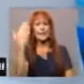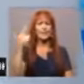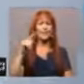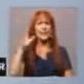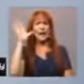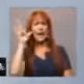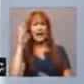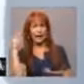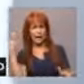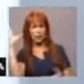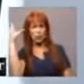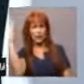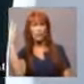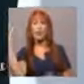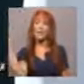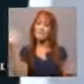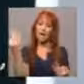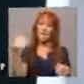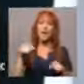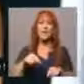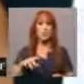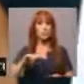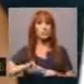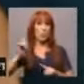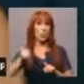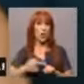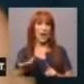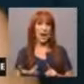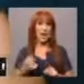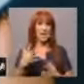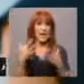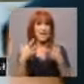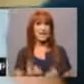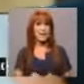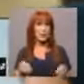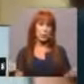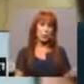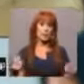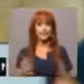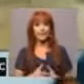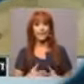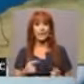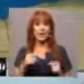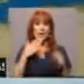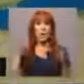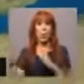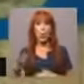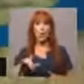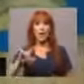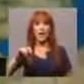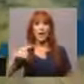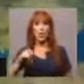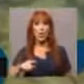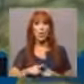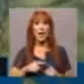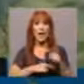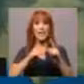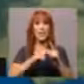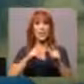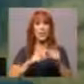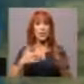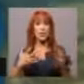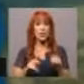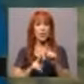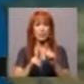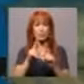quente. Bom dia, Carla. É verdade, tempo quente para esta época do ano. Tempo seco e temos um vento quadrante leste. Subida de temperatura também durante o dia de hoje. Uma